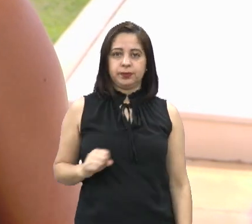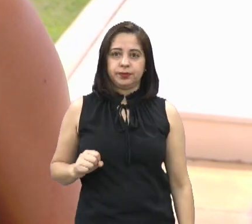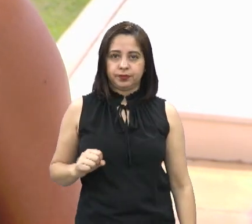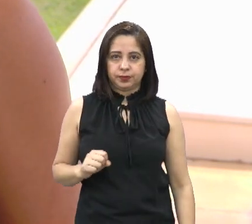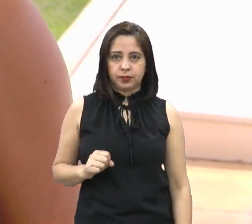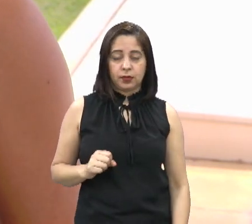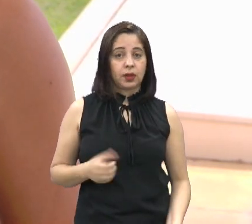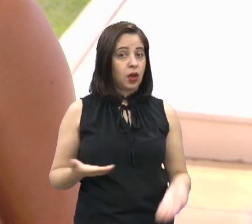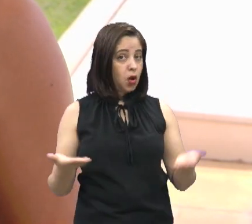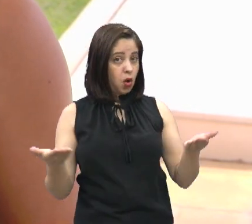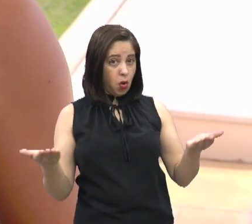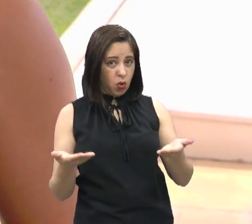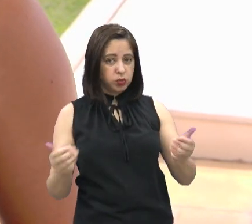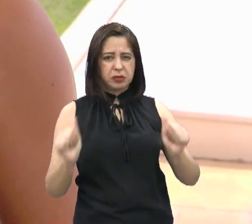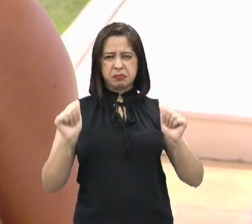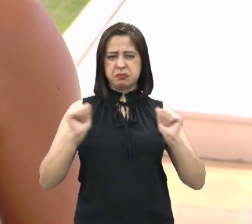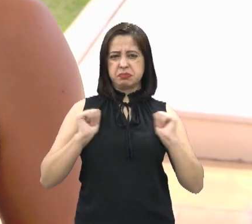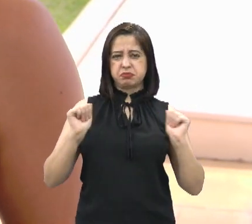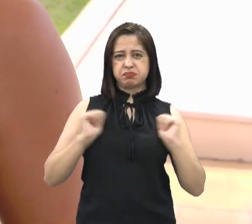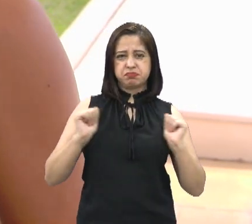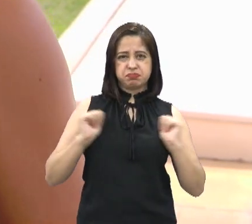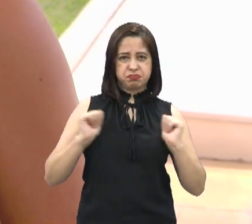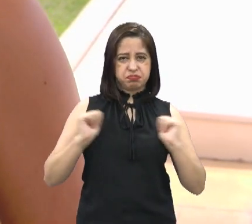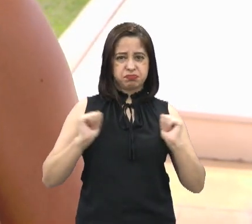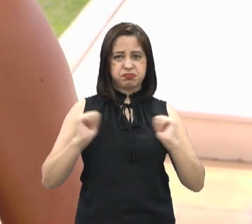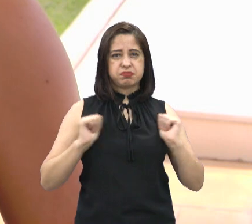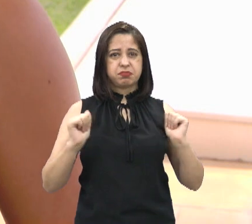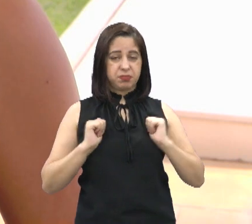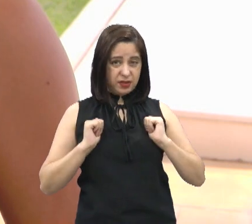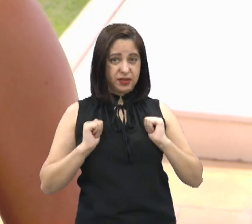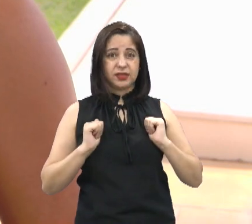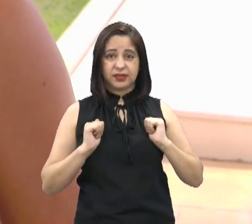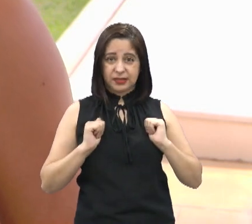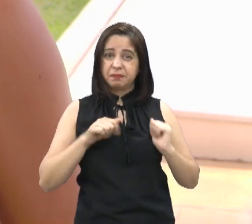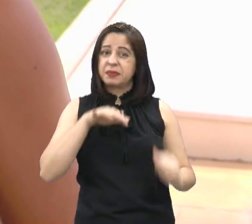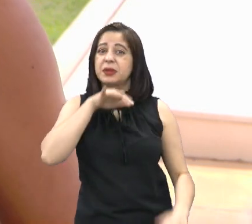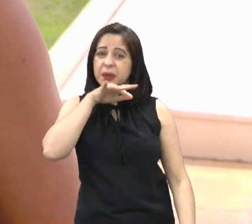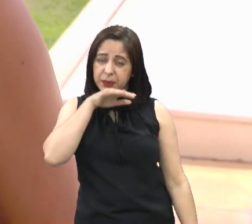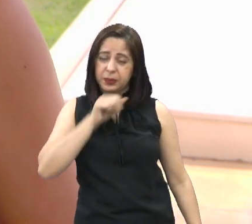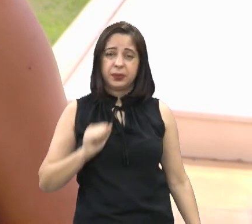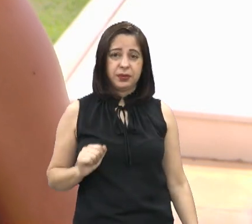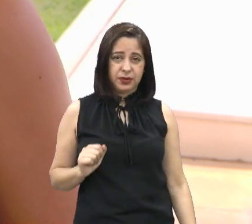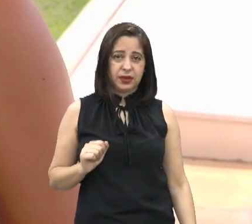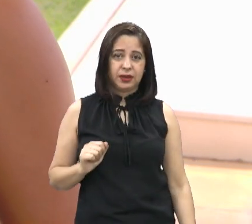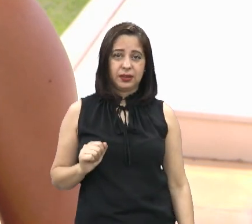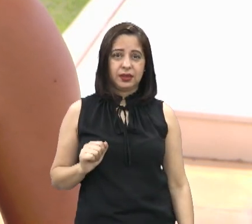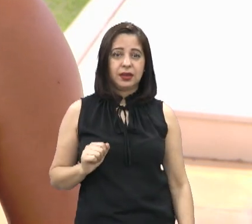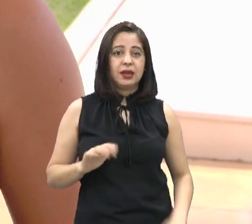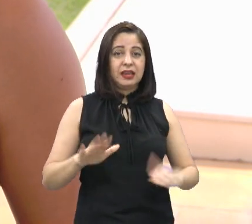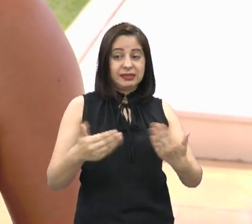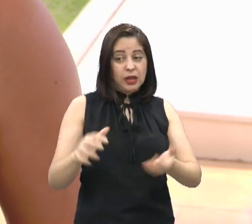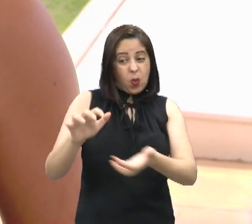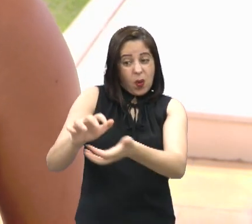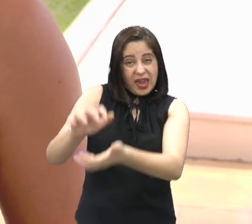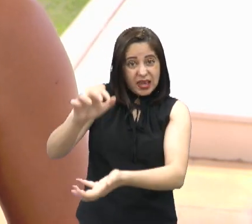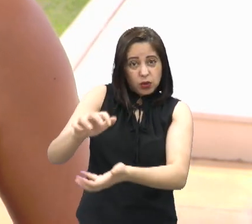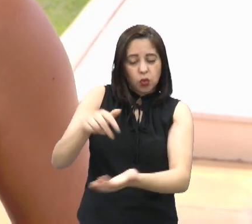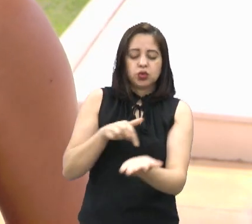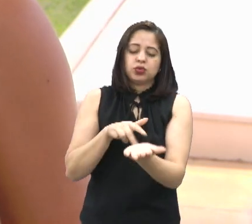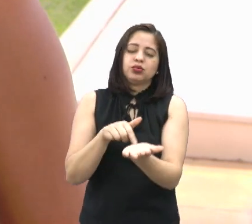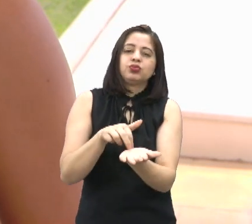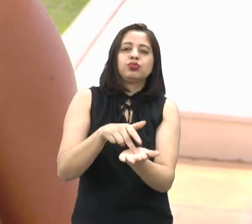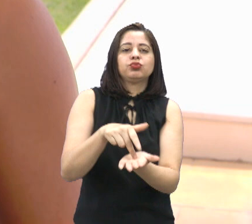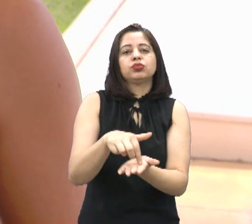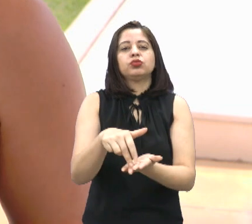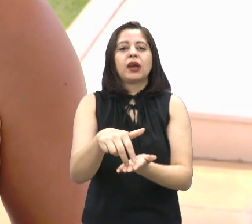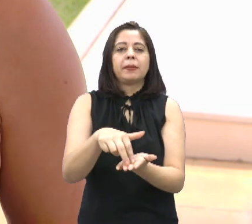o sedentarismo, ele aumenta muito os desconfortos à medida que a gente vai envelhecendo. Então, no caso do idoso, caminhada,